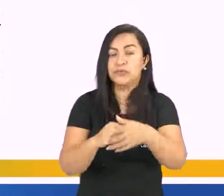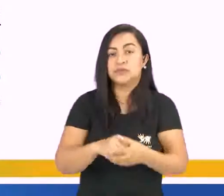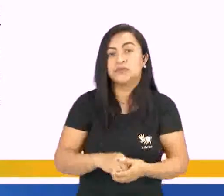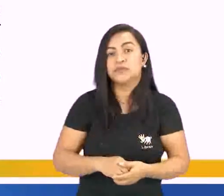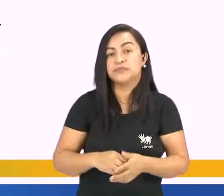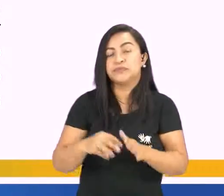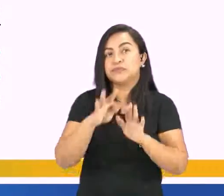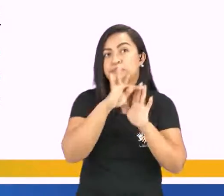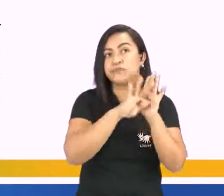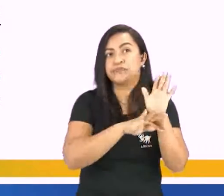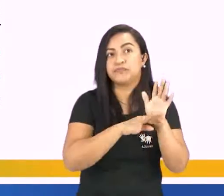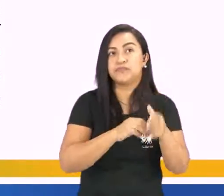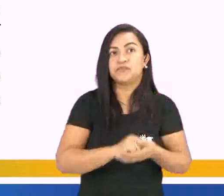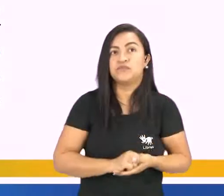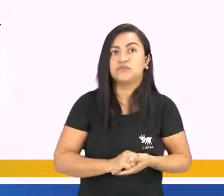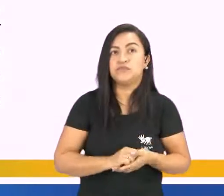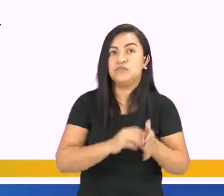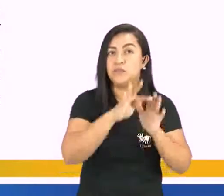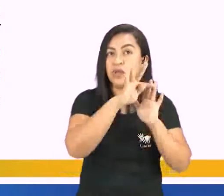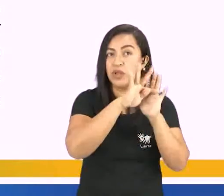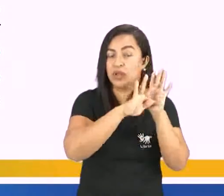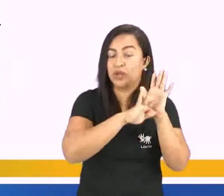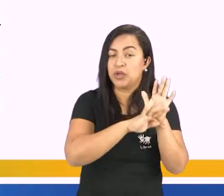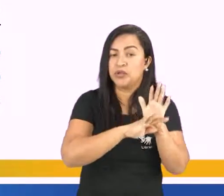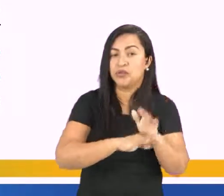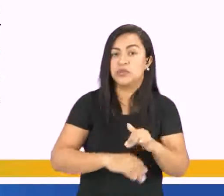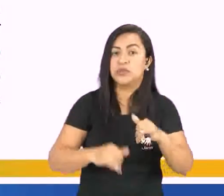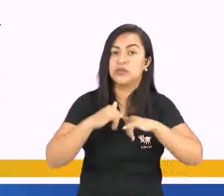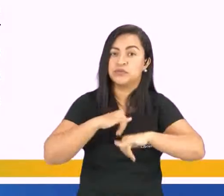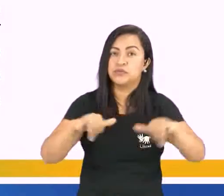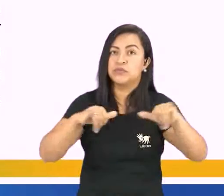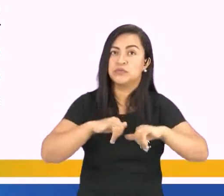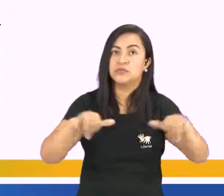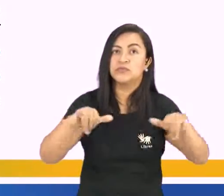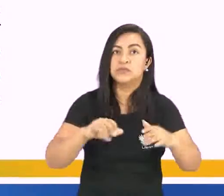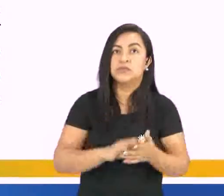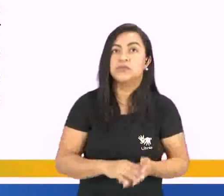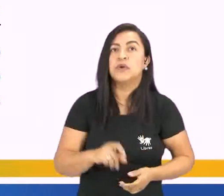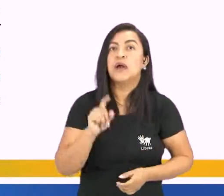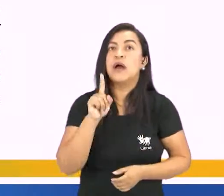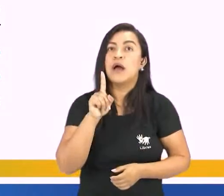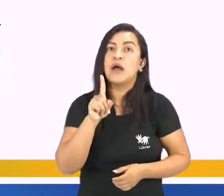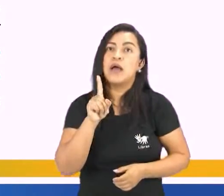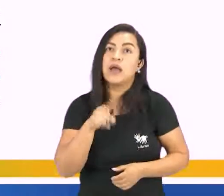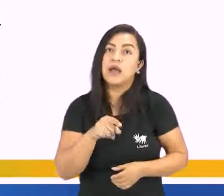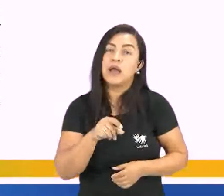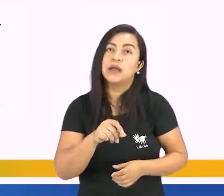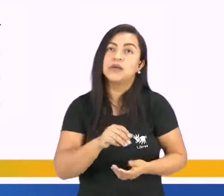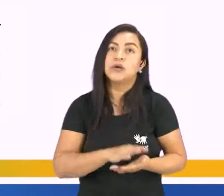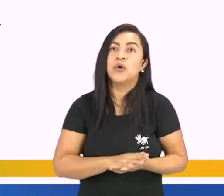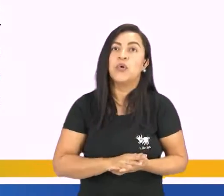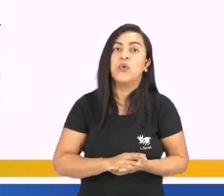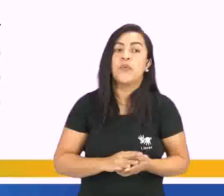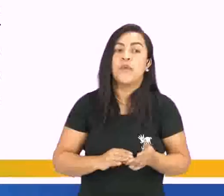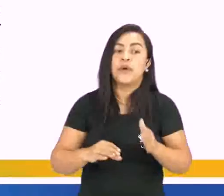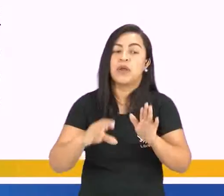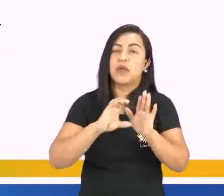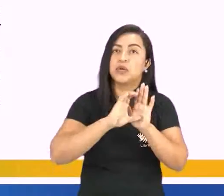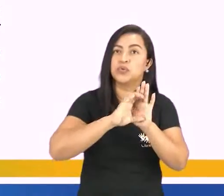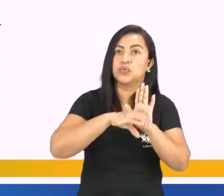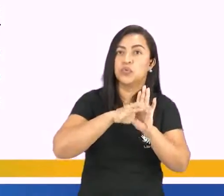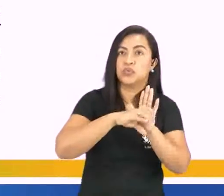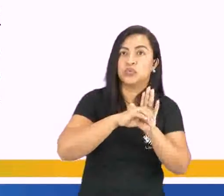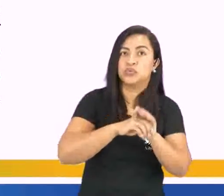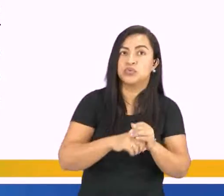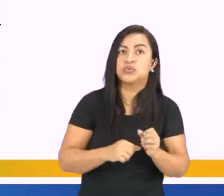seguinte: el texto informativo es aquella producción de contenido que permite al